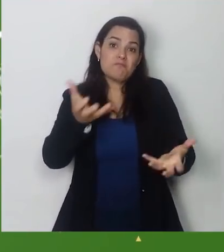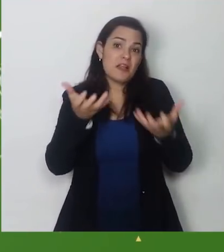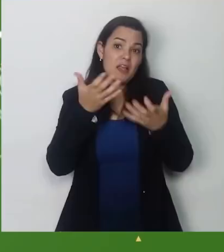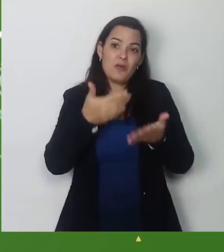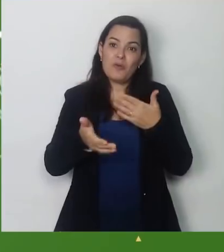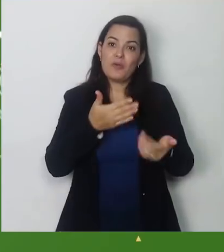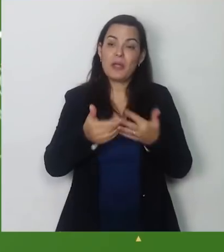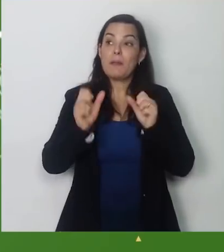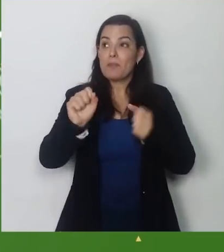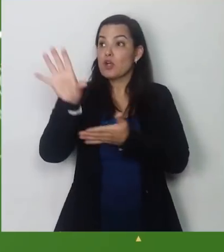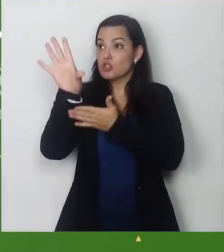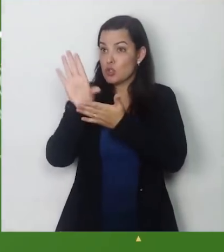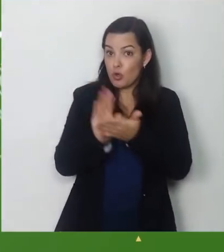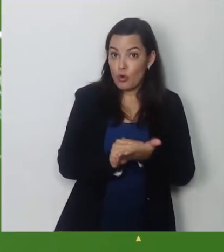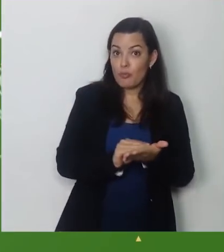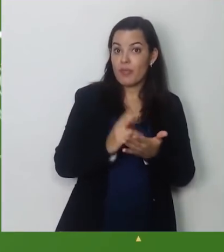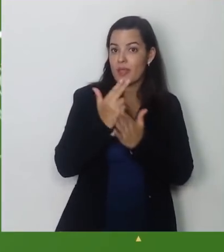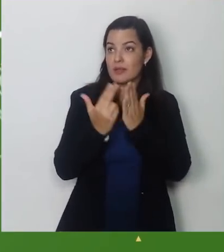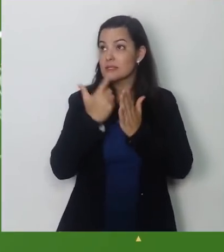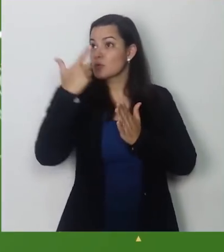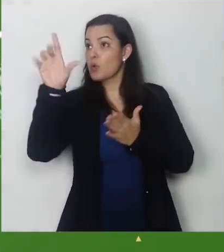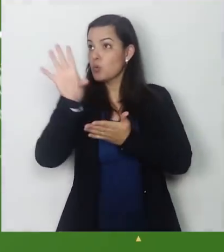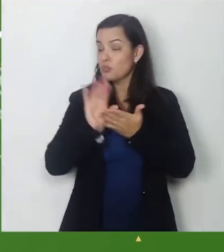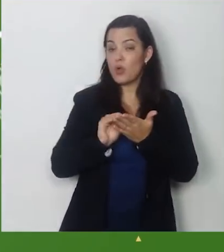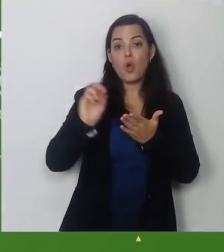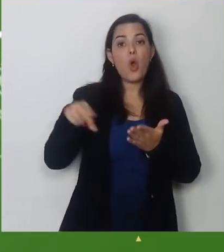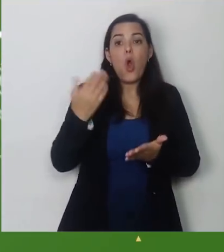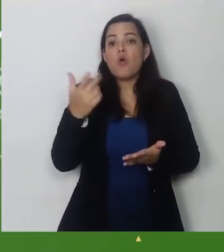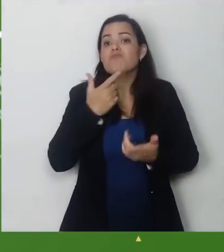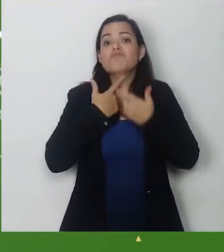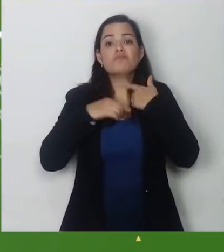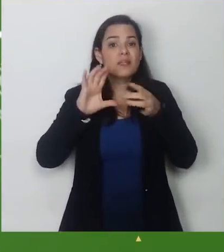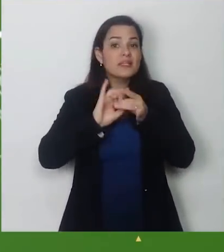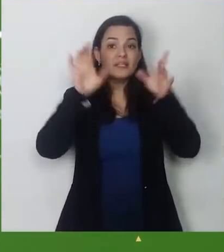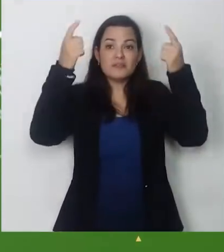não, deixando a sua imaginação correr solta.